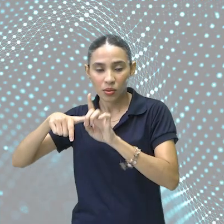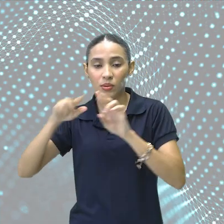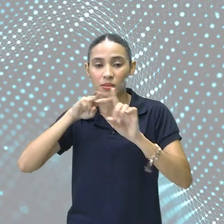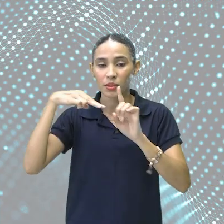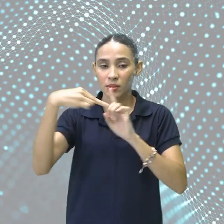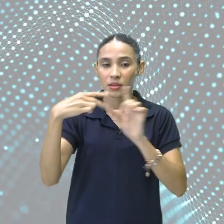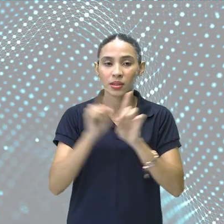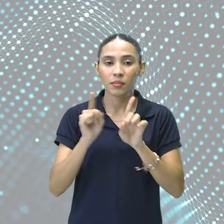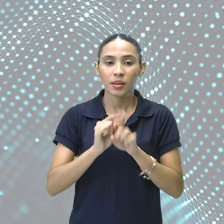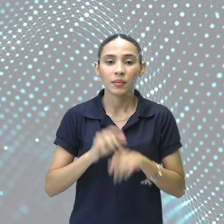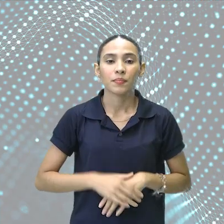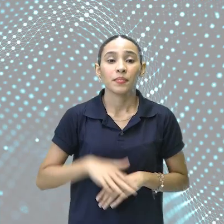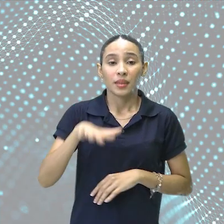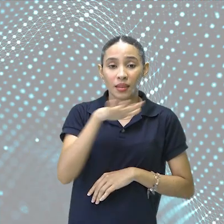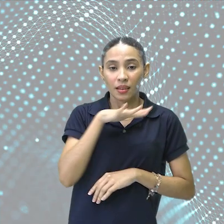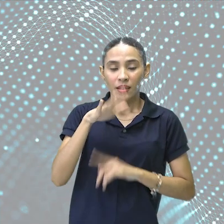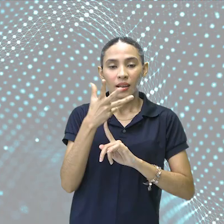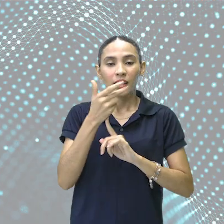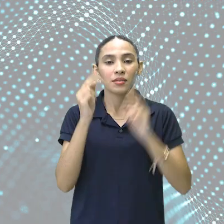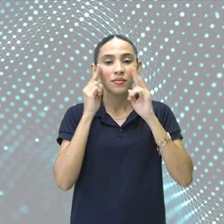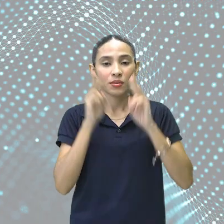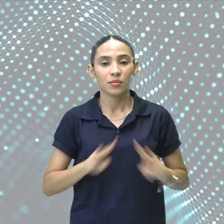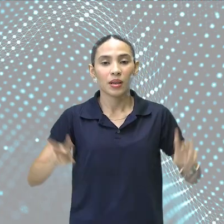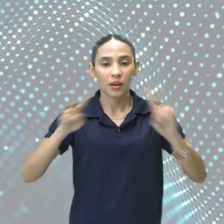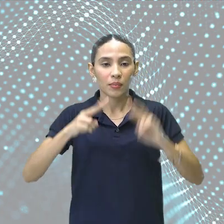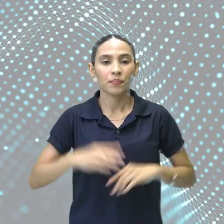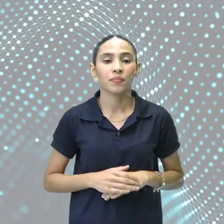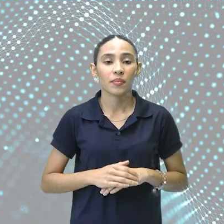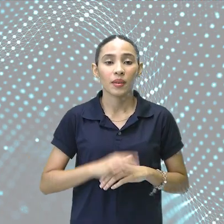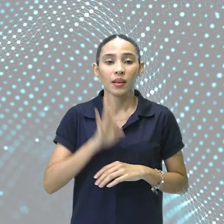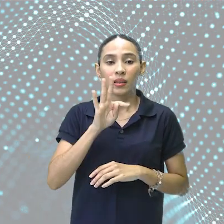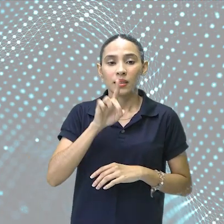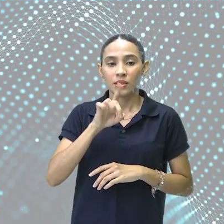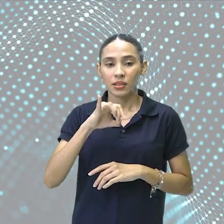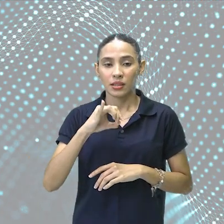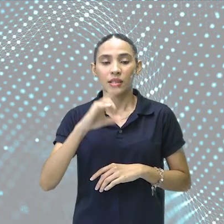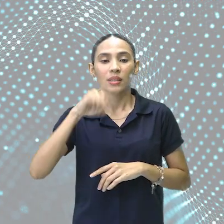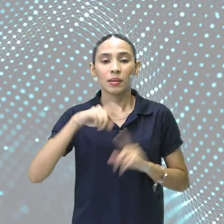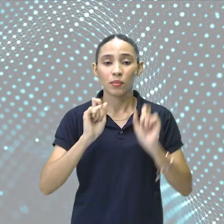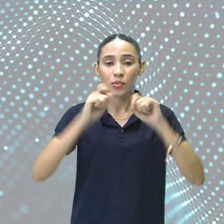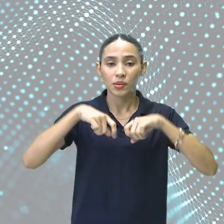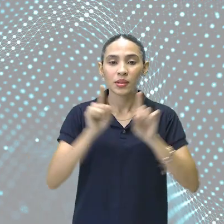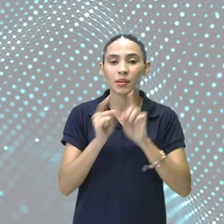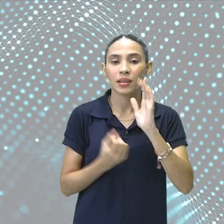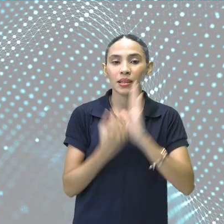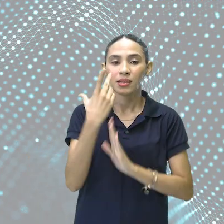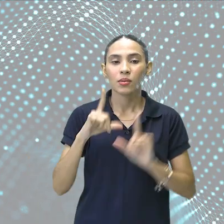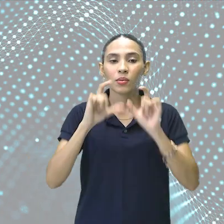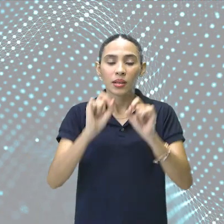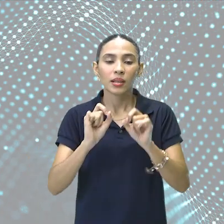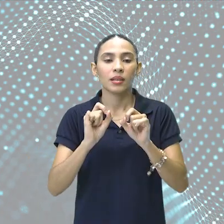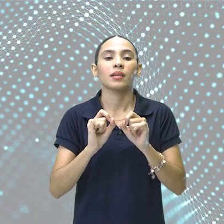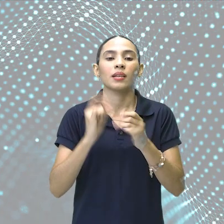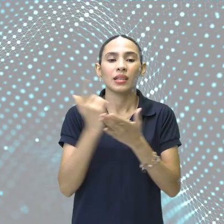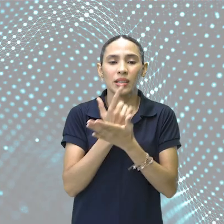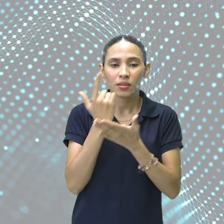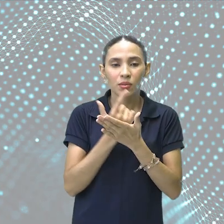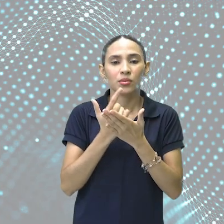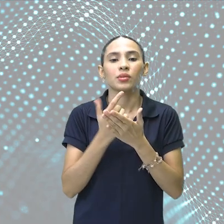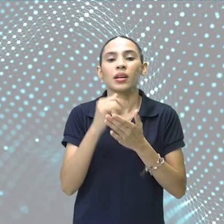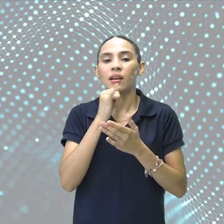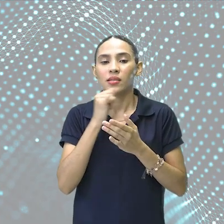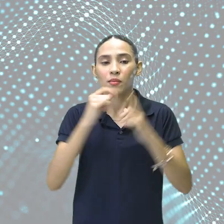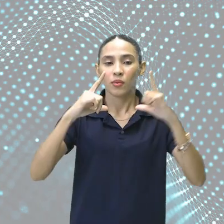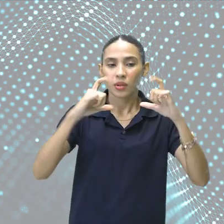perspectivas. No campo das artes visuais, as tecnologias possibilitam a criação de obras digitais, como